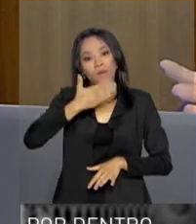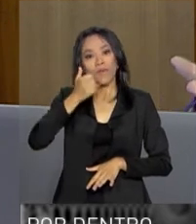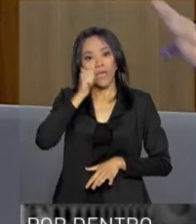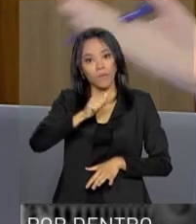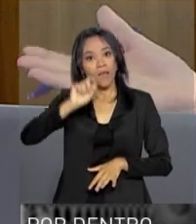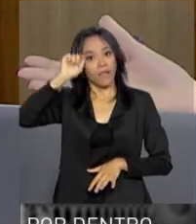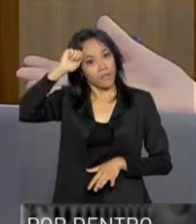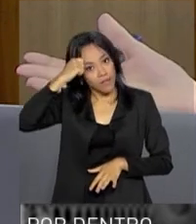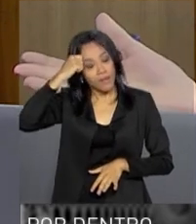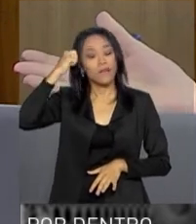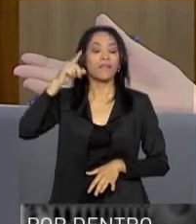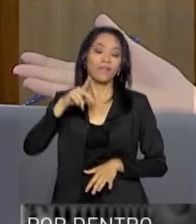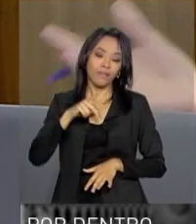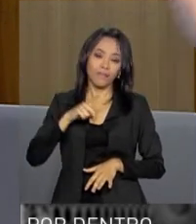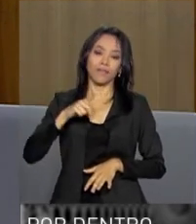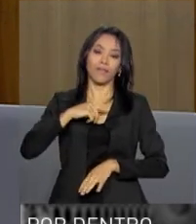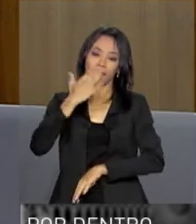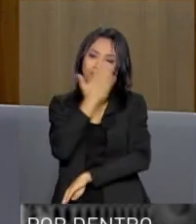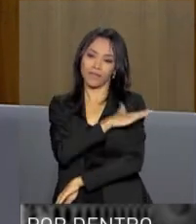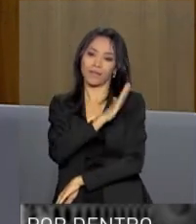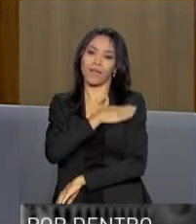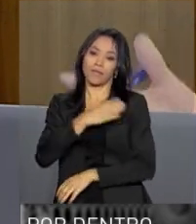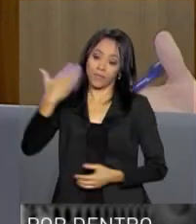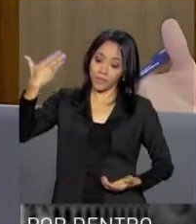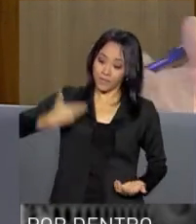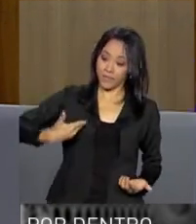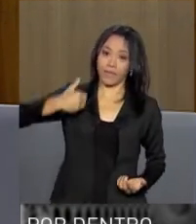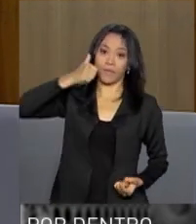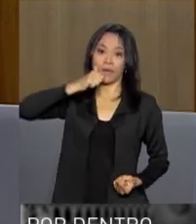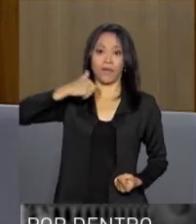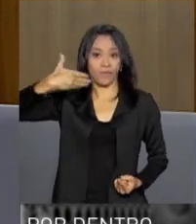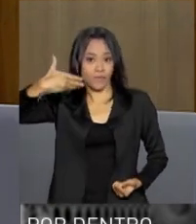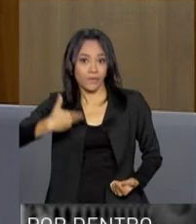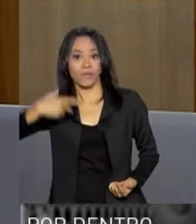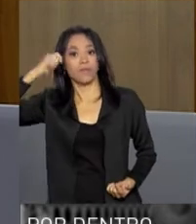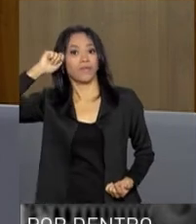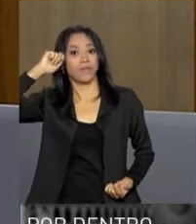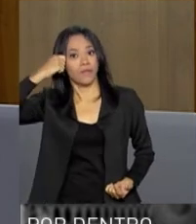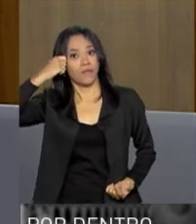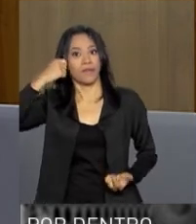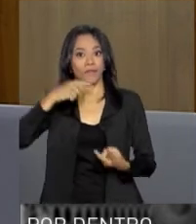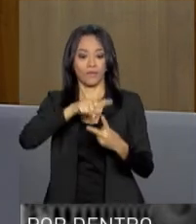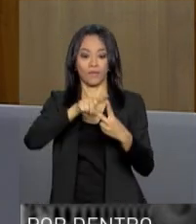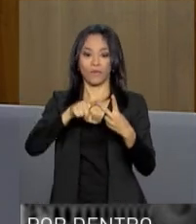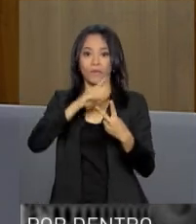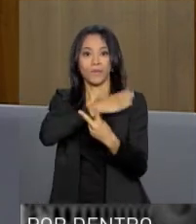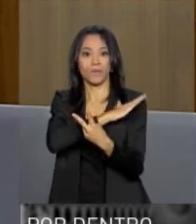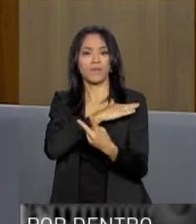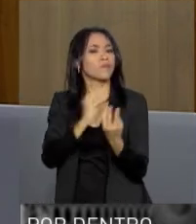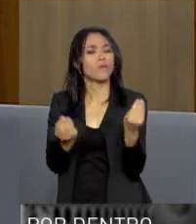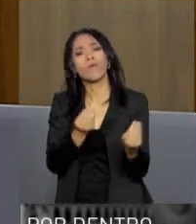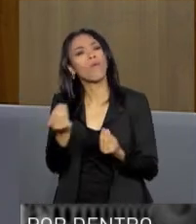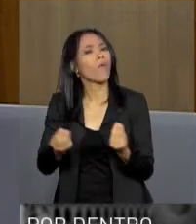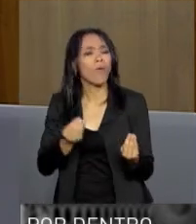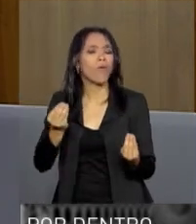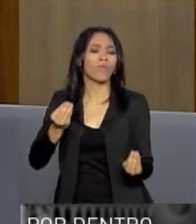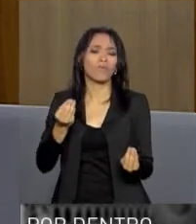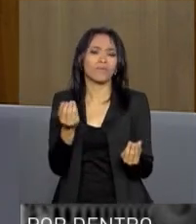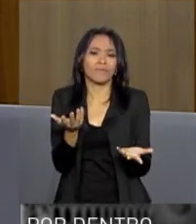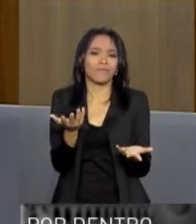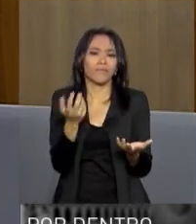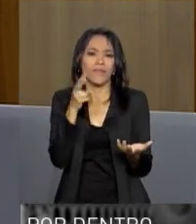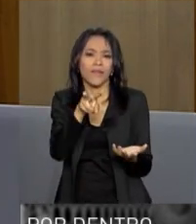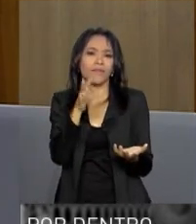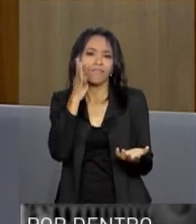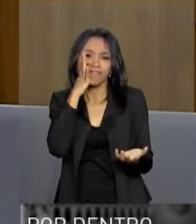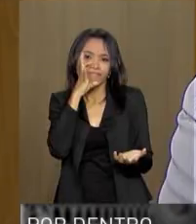é discriminada duplamente não é por ser mulher e por ser negro enfim como é que a cp é trata dessa questão vem acompanhando essa questão